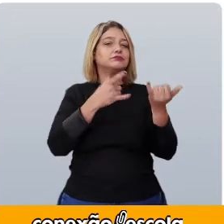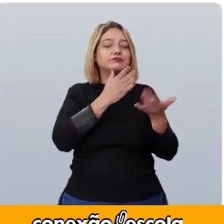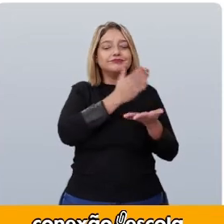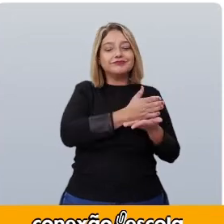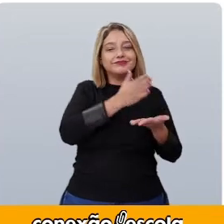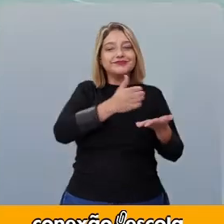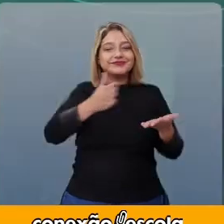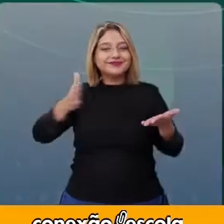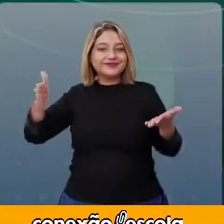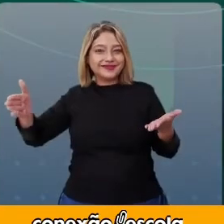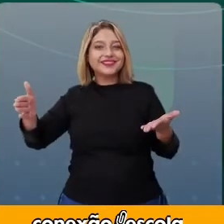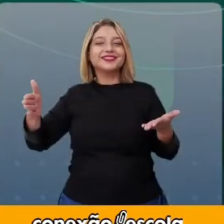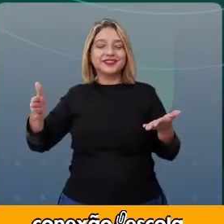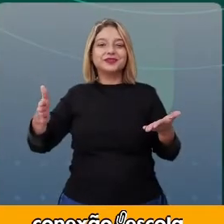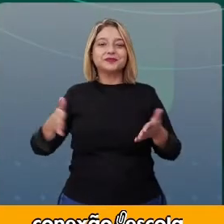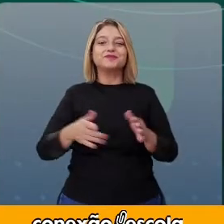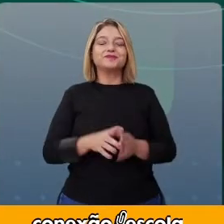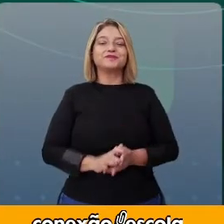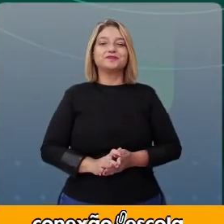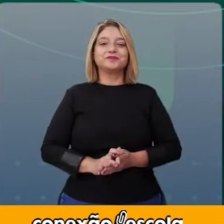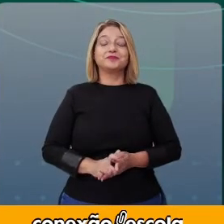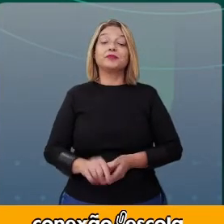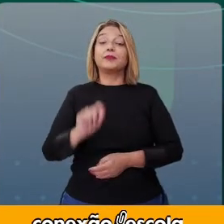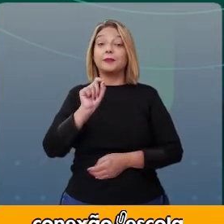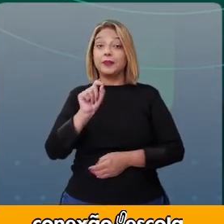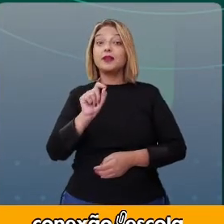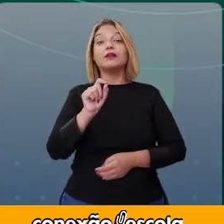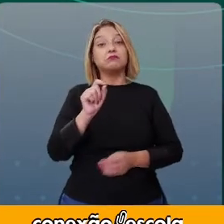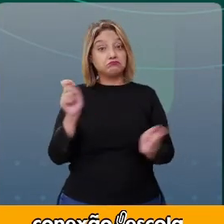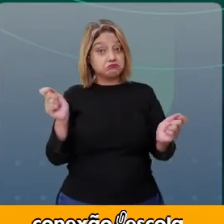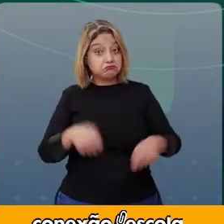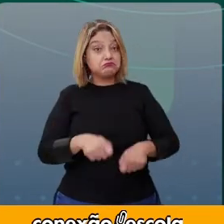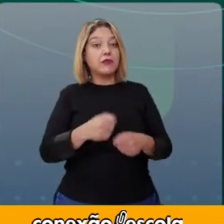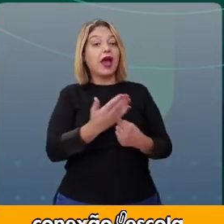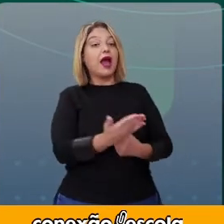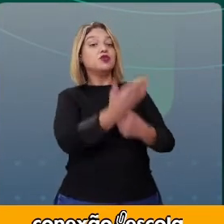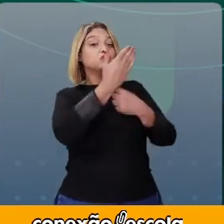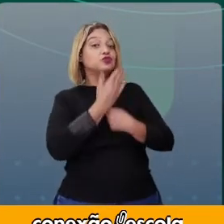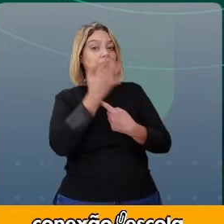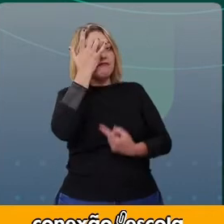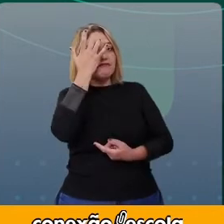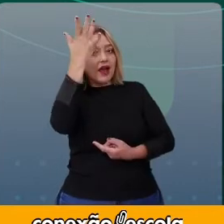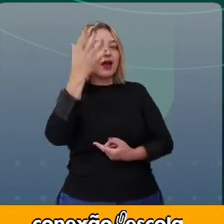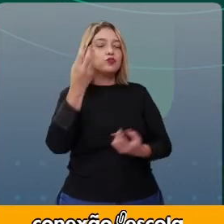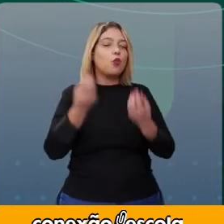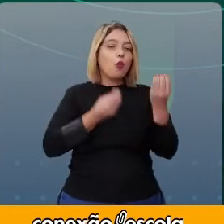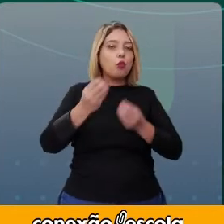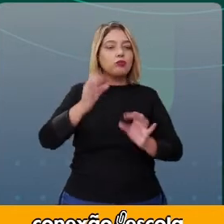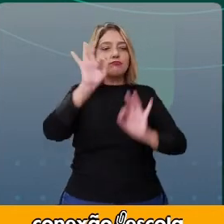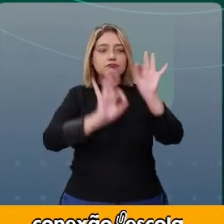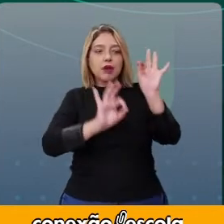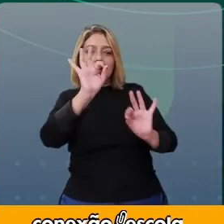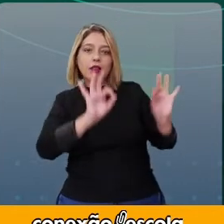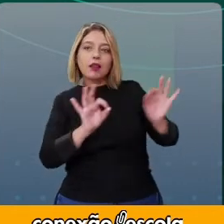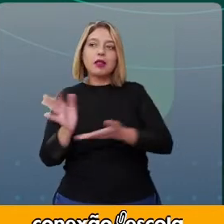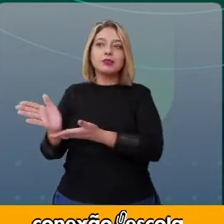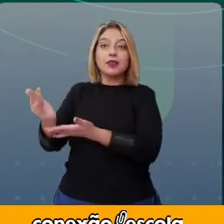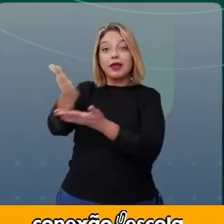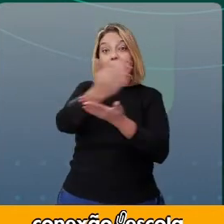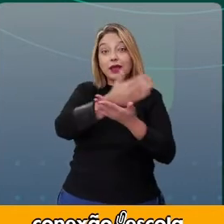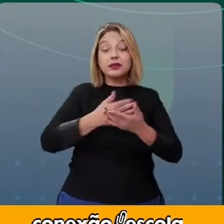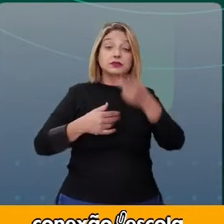linha cronológica. Ou seja, ela serve para facilitar e organizar os dados que estão na